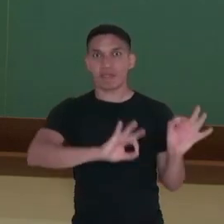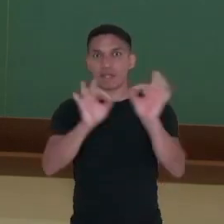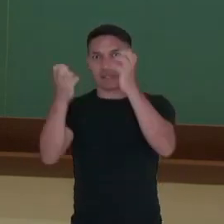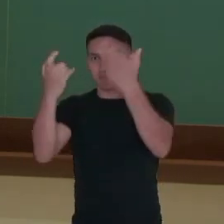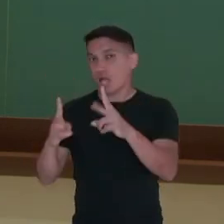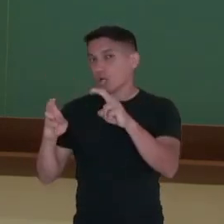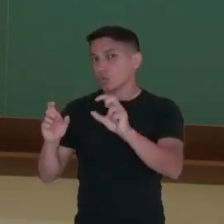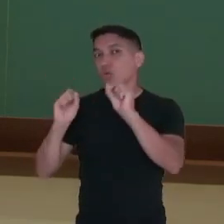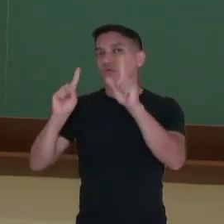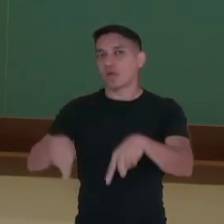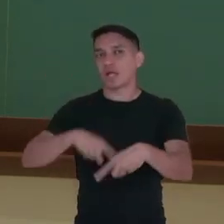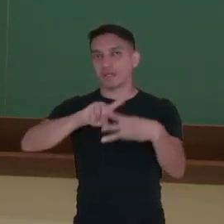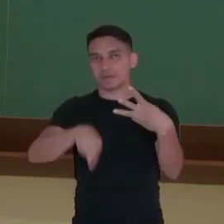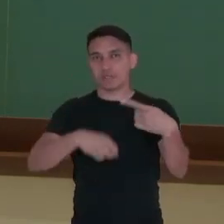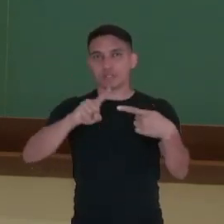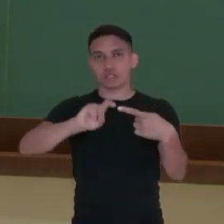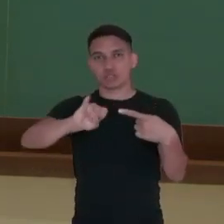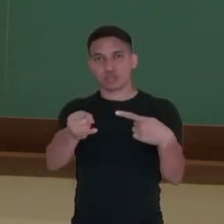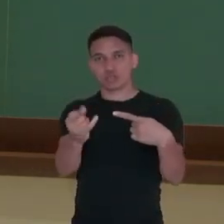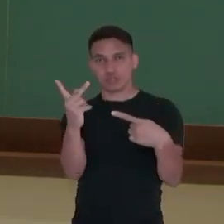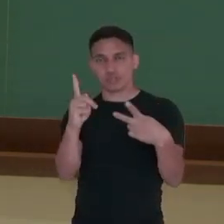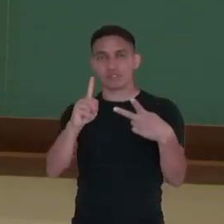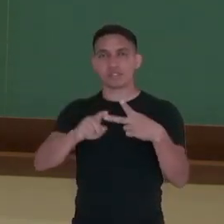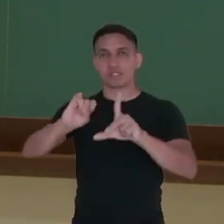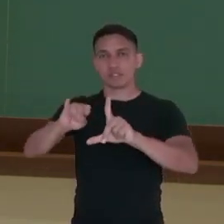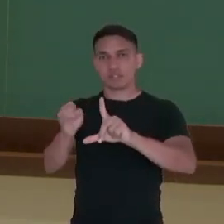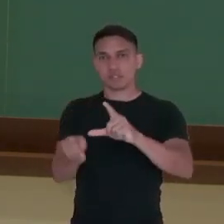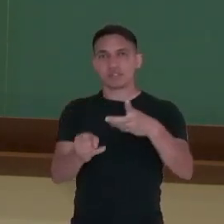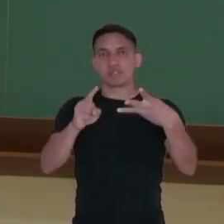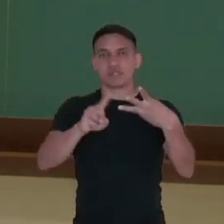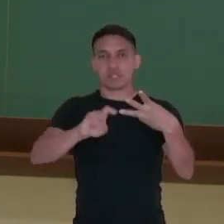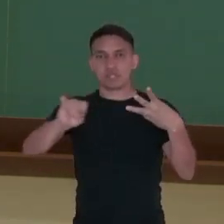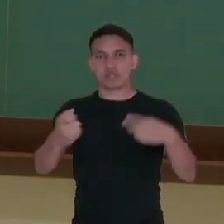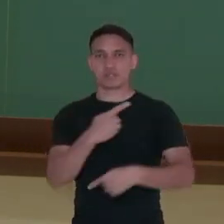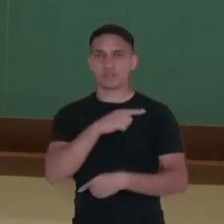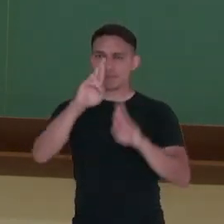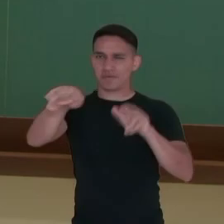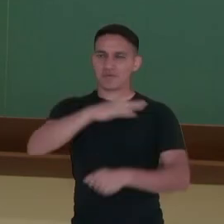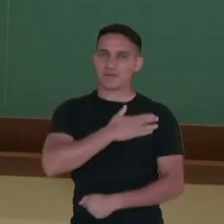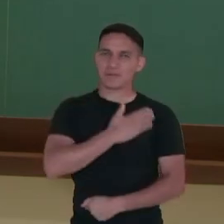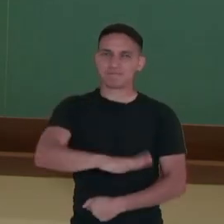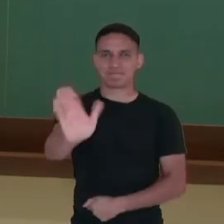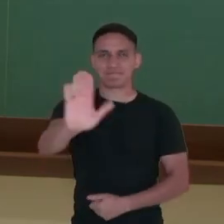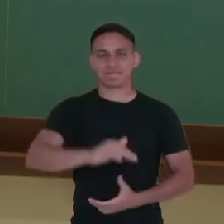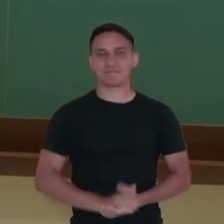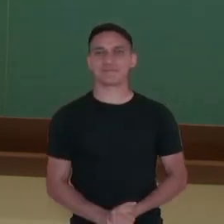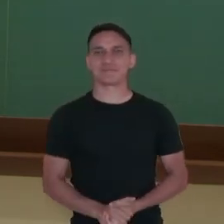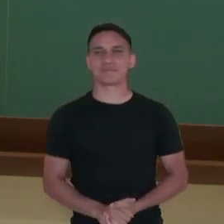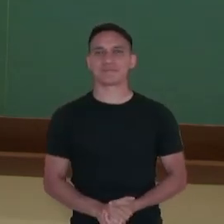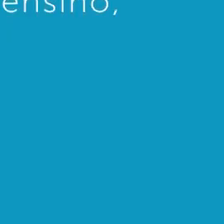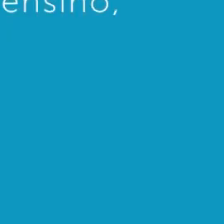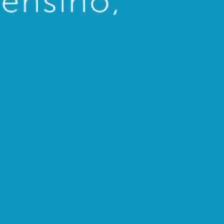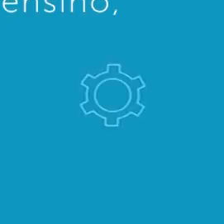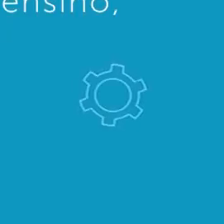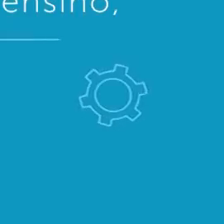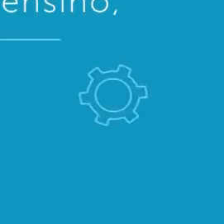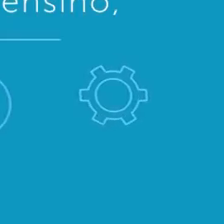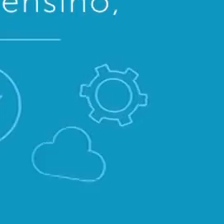falamos sobre os governos de JK, Jânio Quadros e João Goulart. Espero que vocês tenham gostado. Até breve!